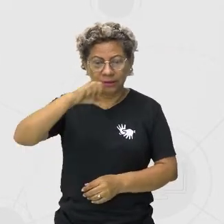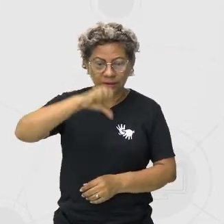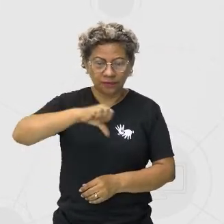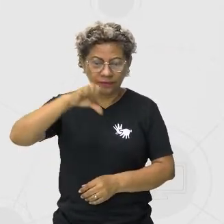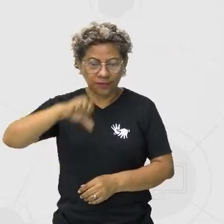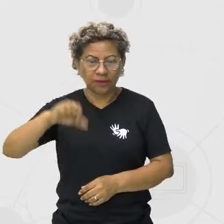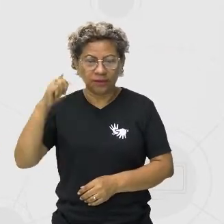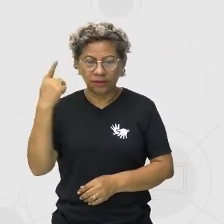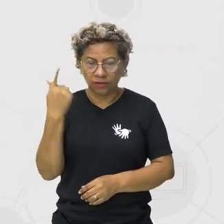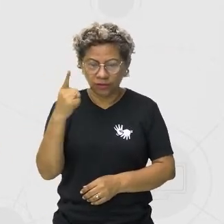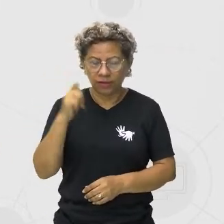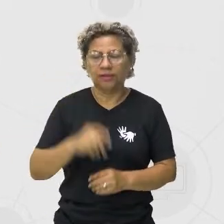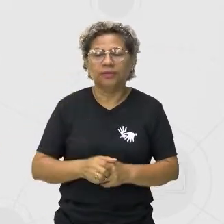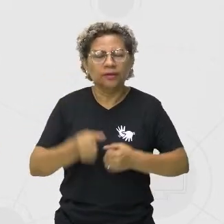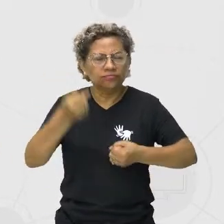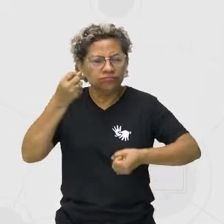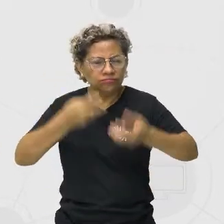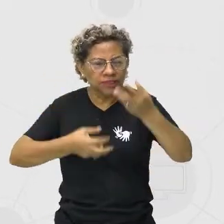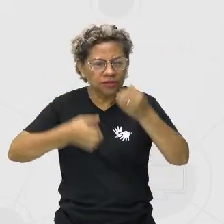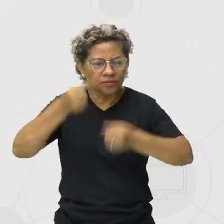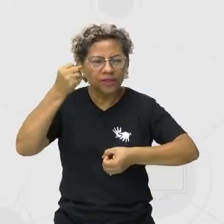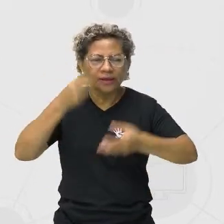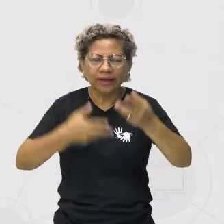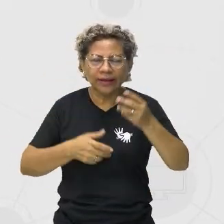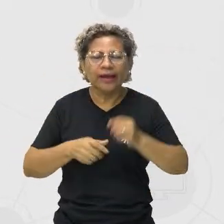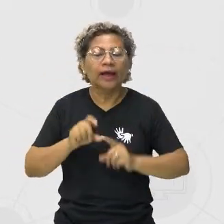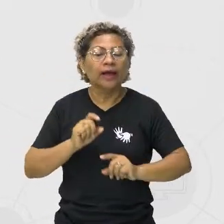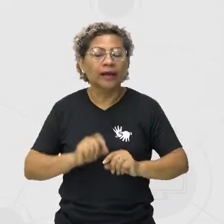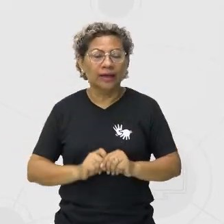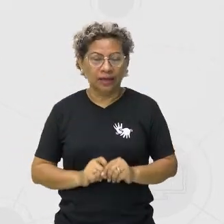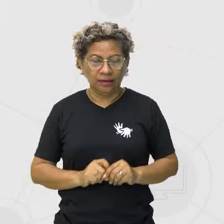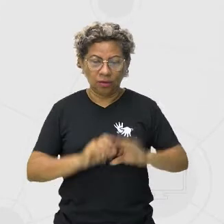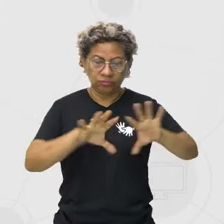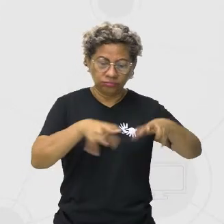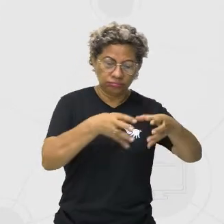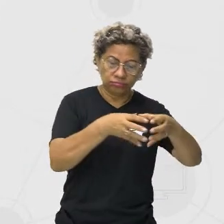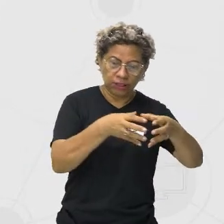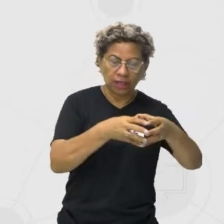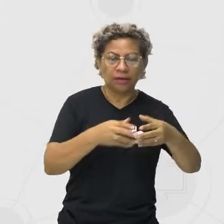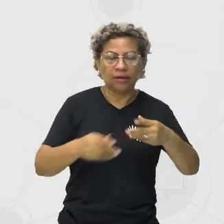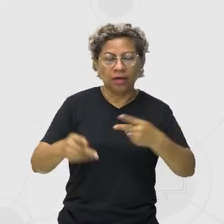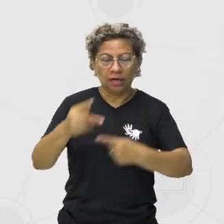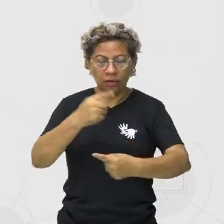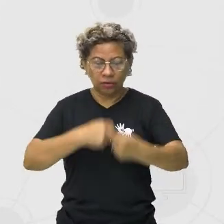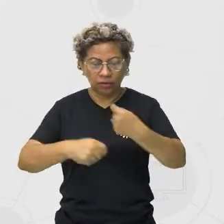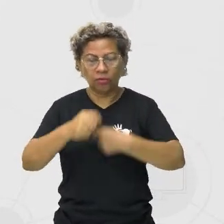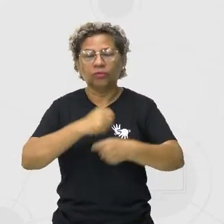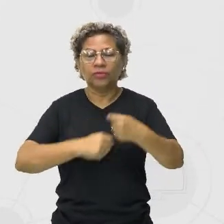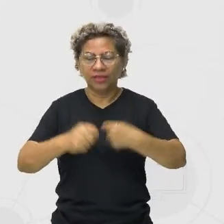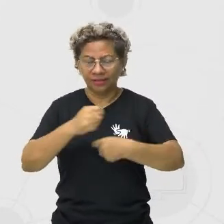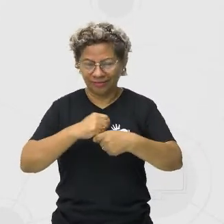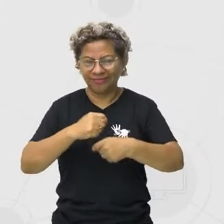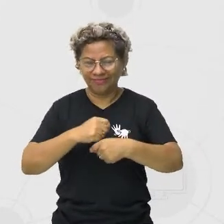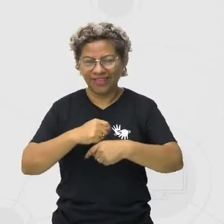199 de geografia, nós iremos estudar sobre os blocos